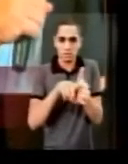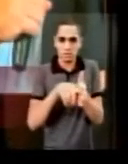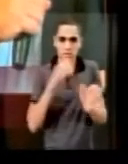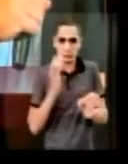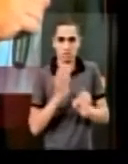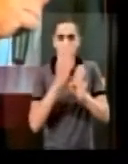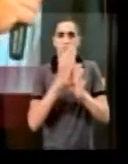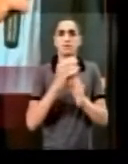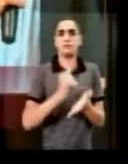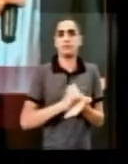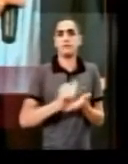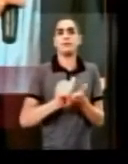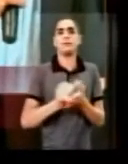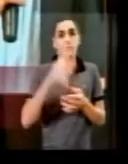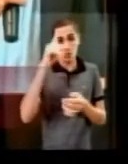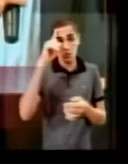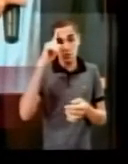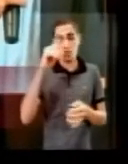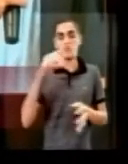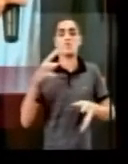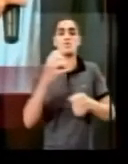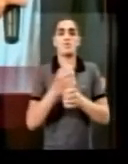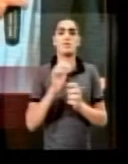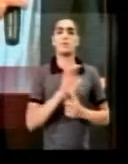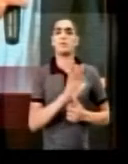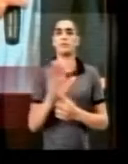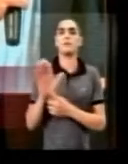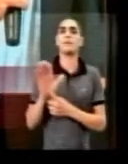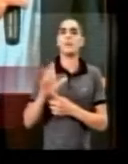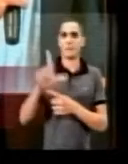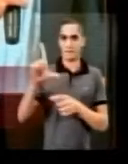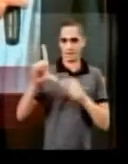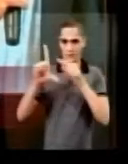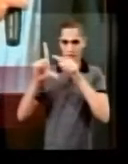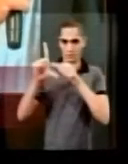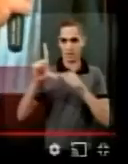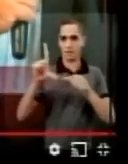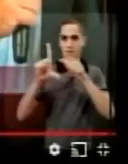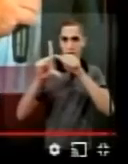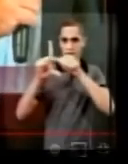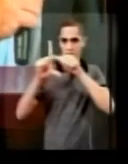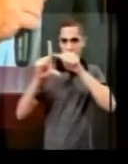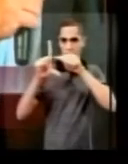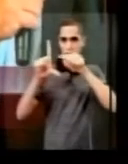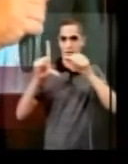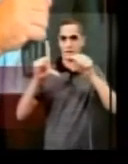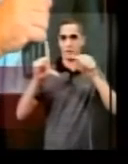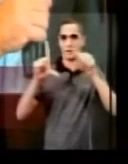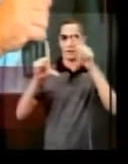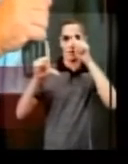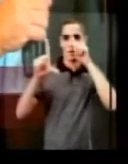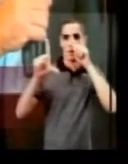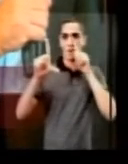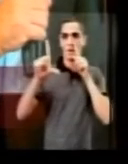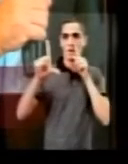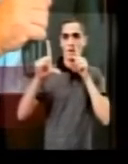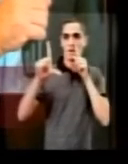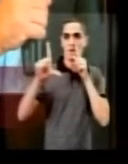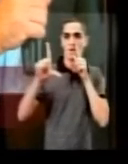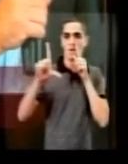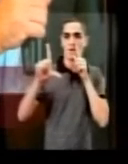observar, nós temos na primeira linha, no alto, os casos de síndrome